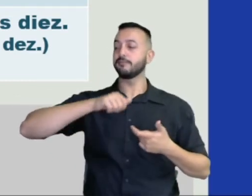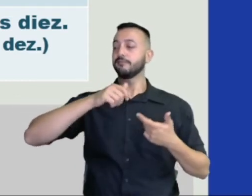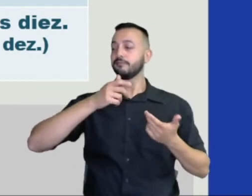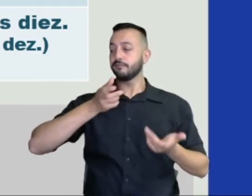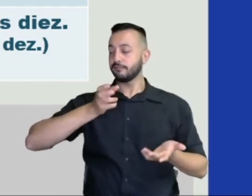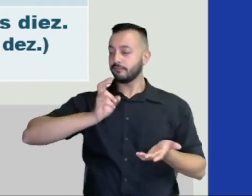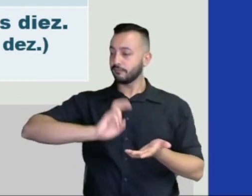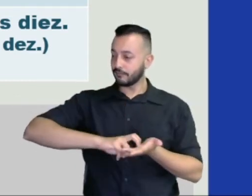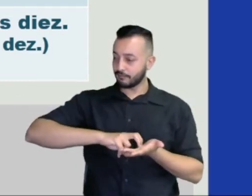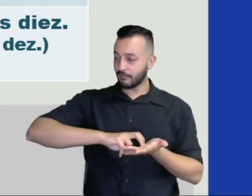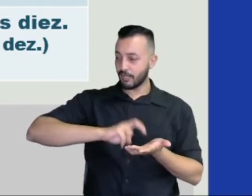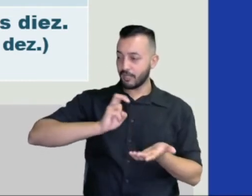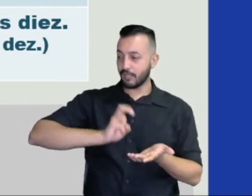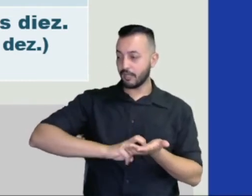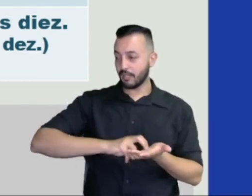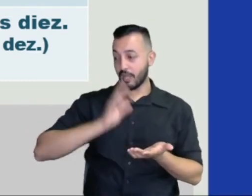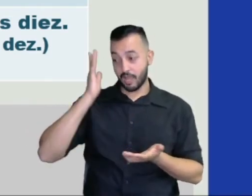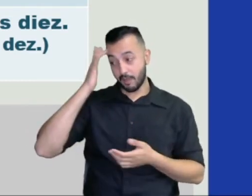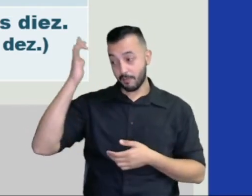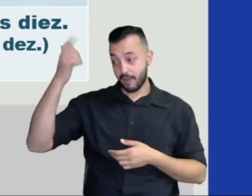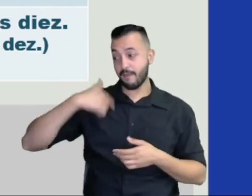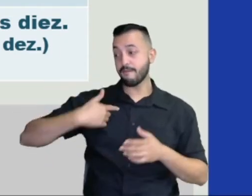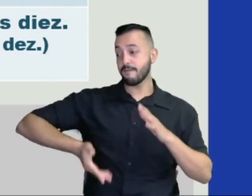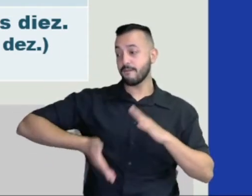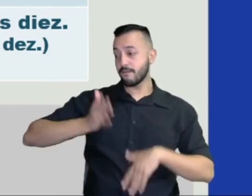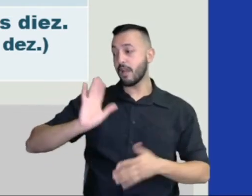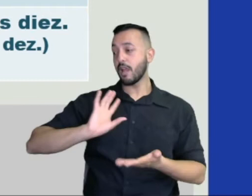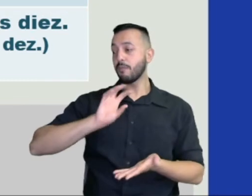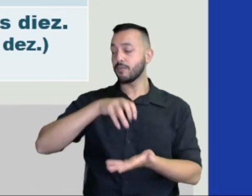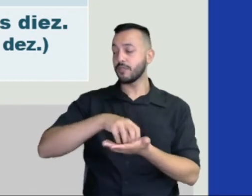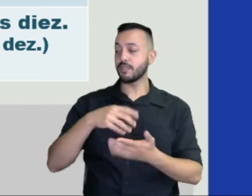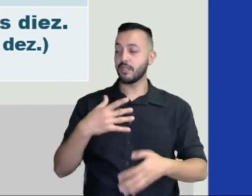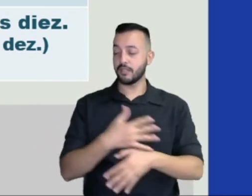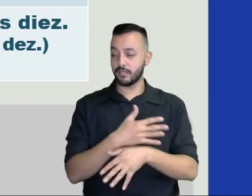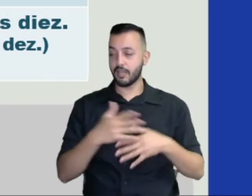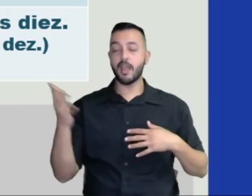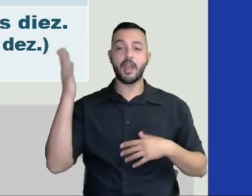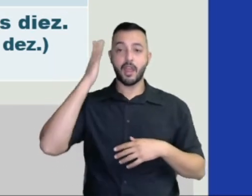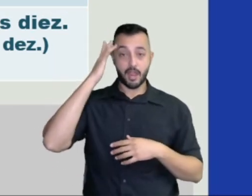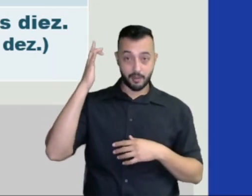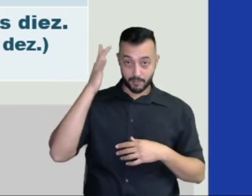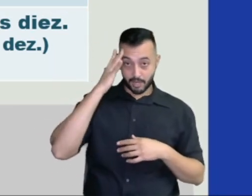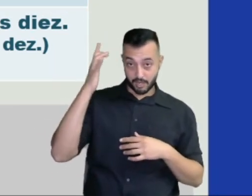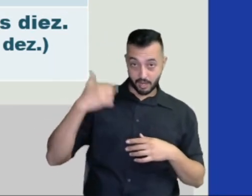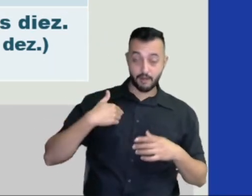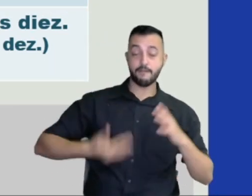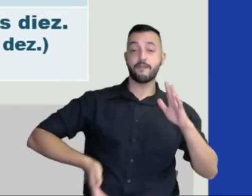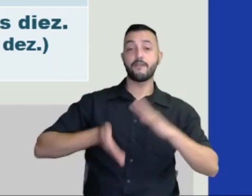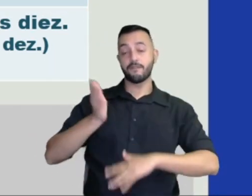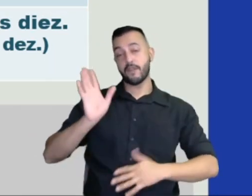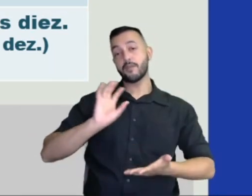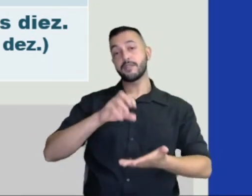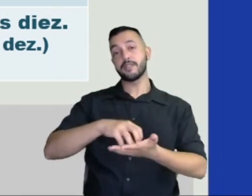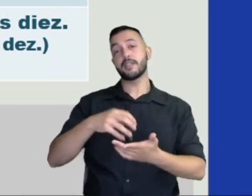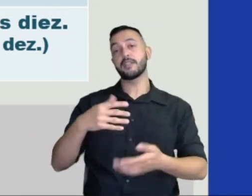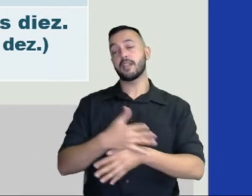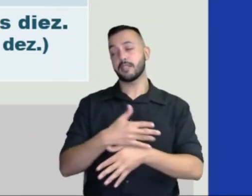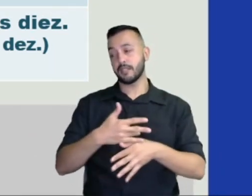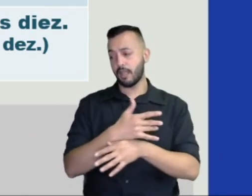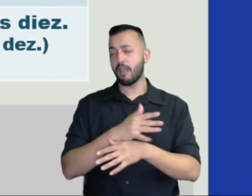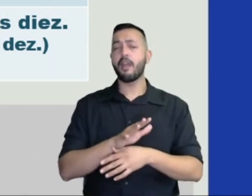Mañana vamos al centro de la ciudad. Amanhã vamos ao centro da